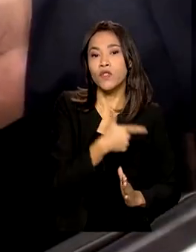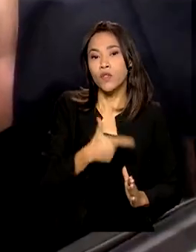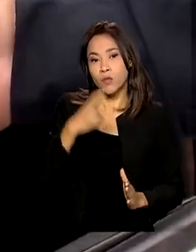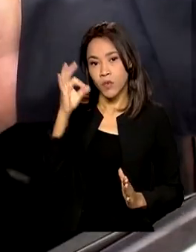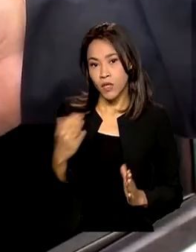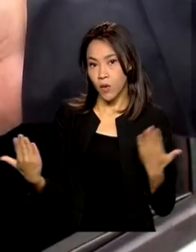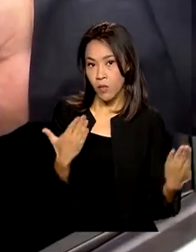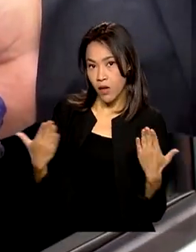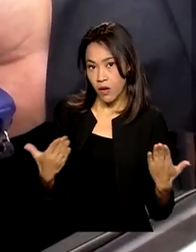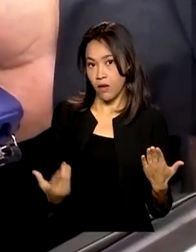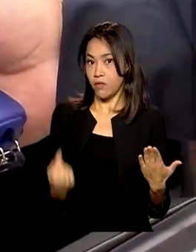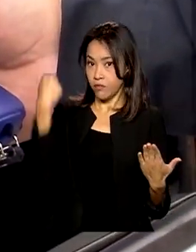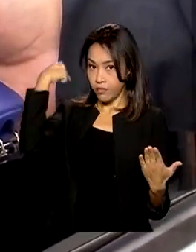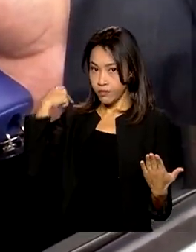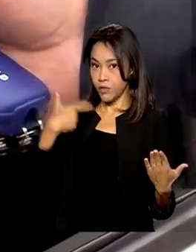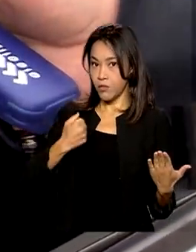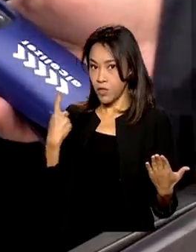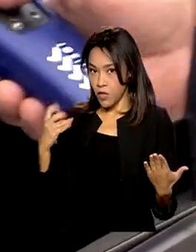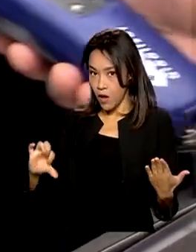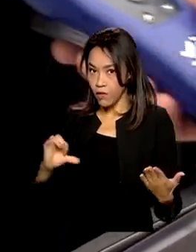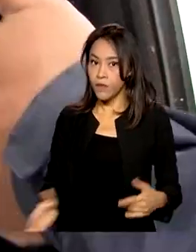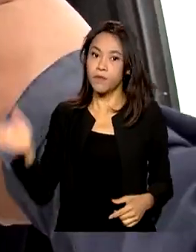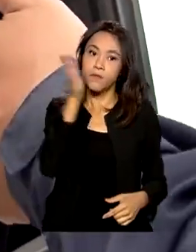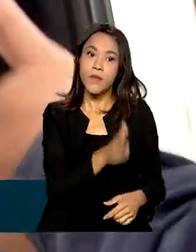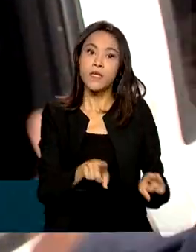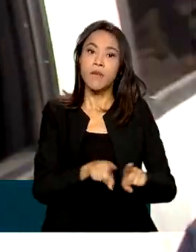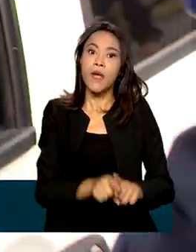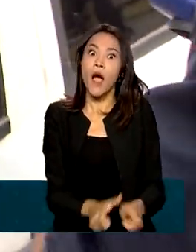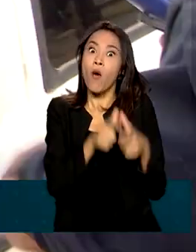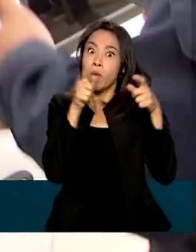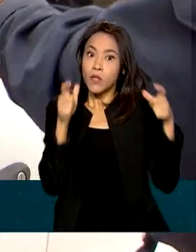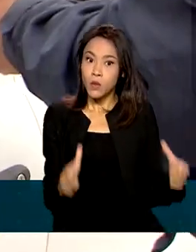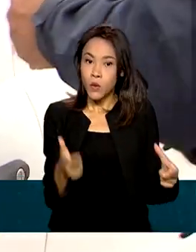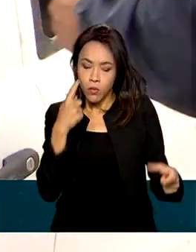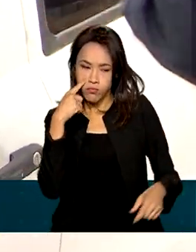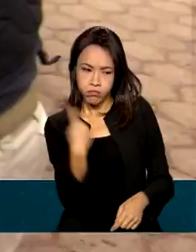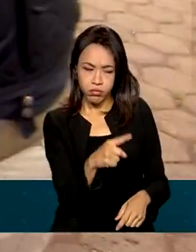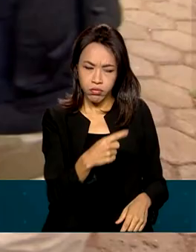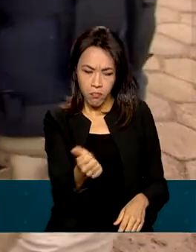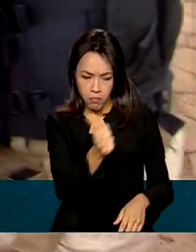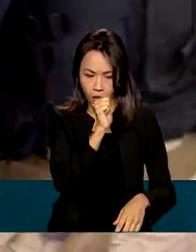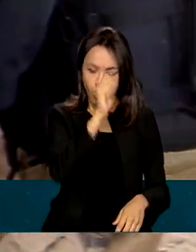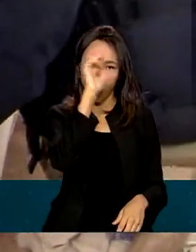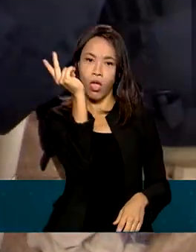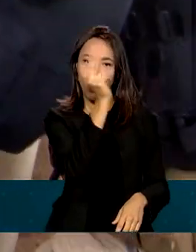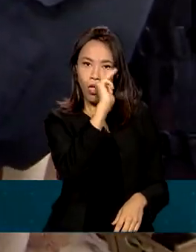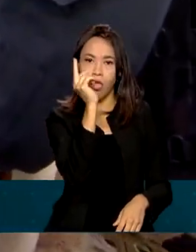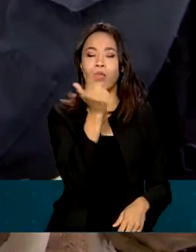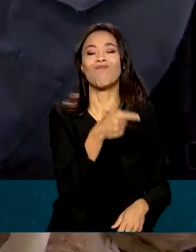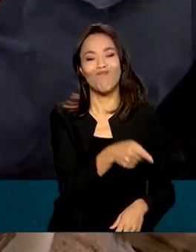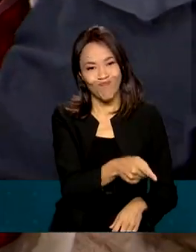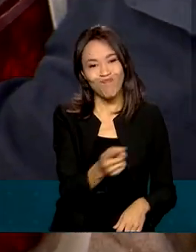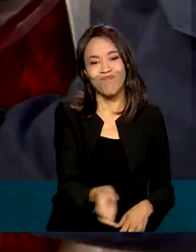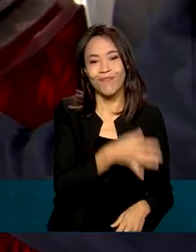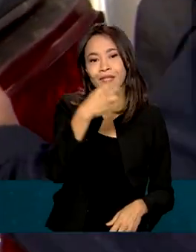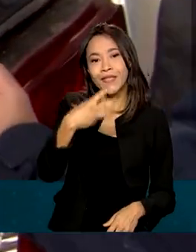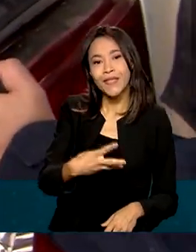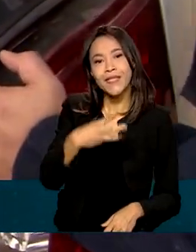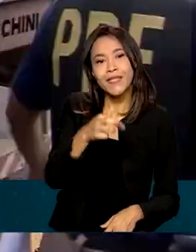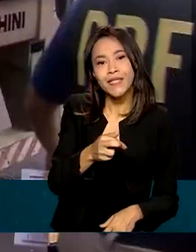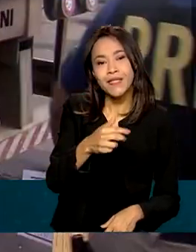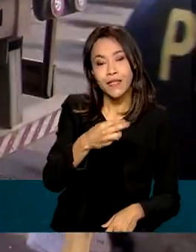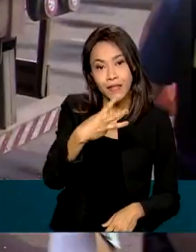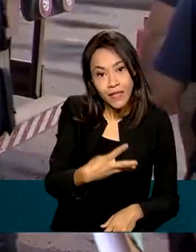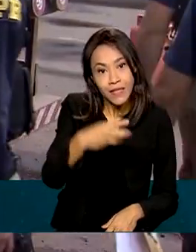a 2019 aumentou também o número de autuações por embriaguez ao volante 37 por